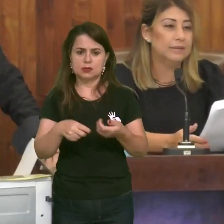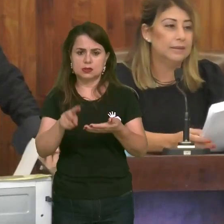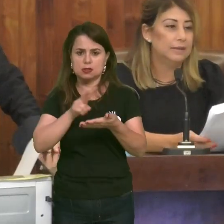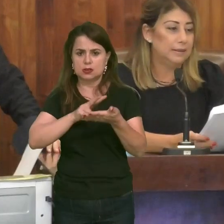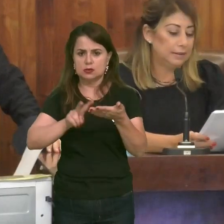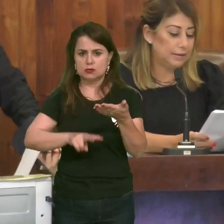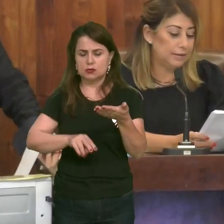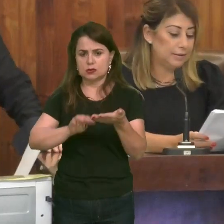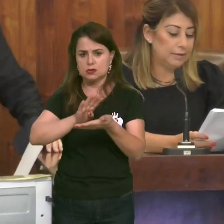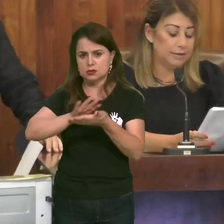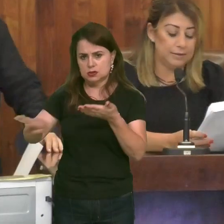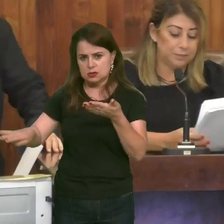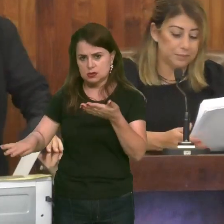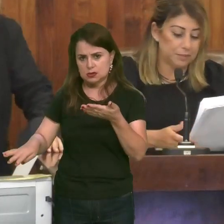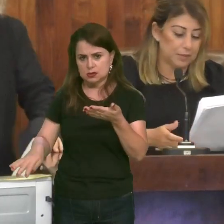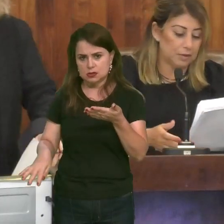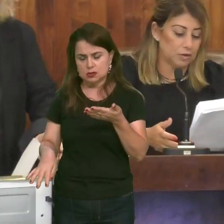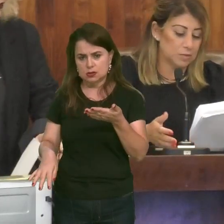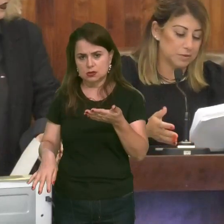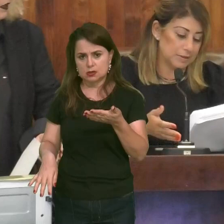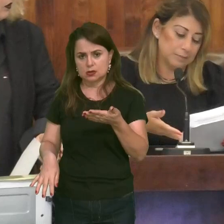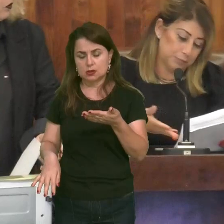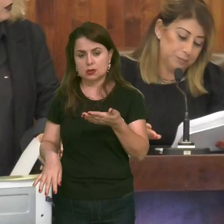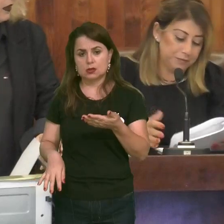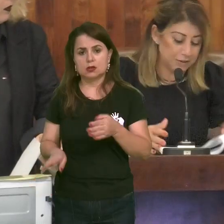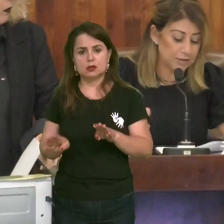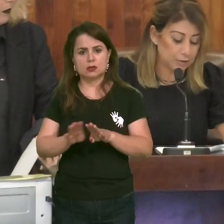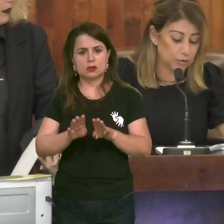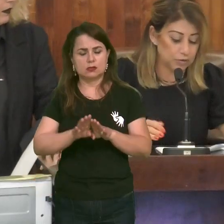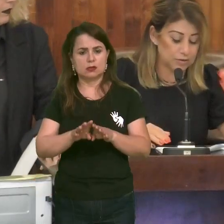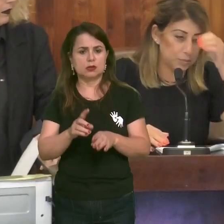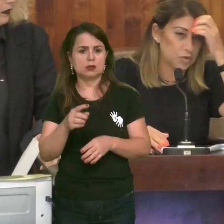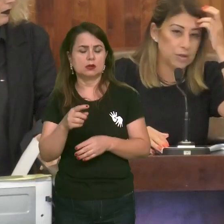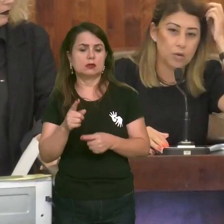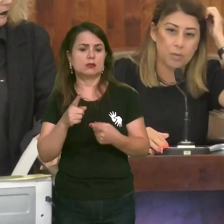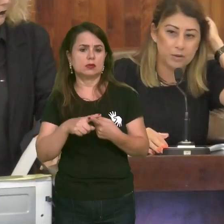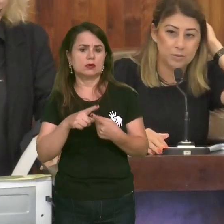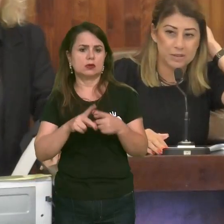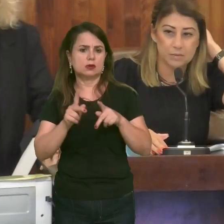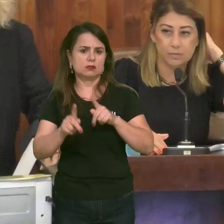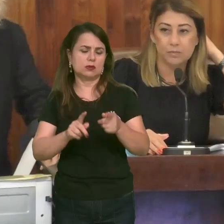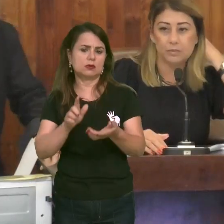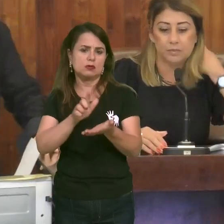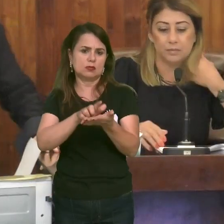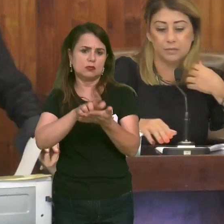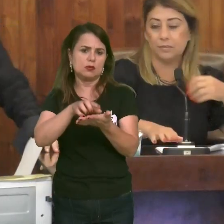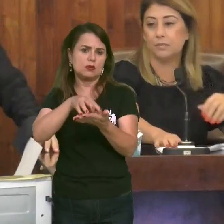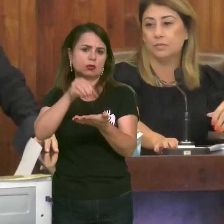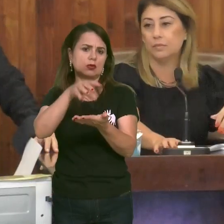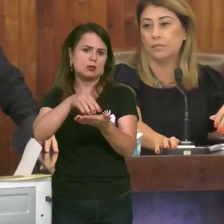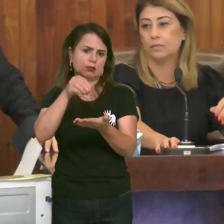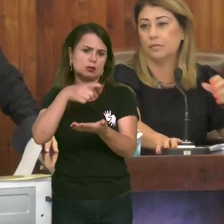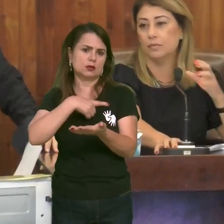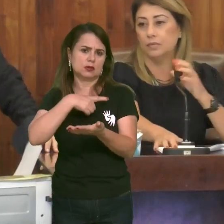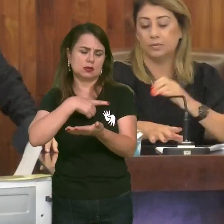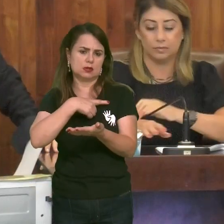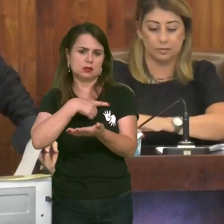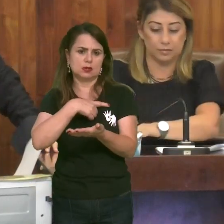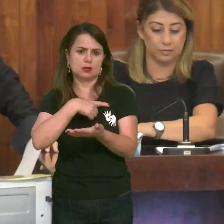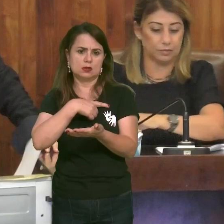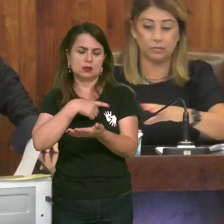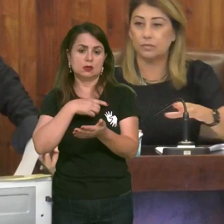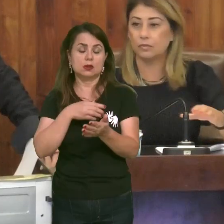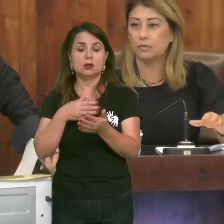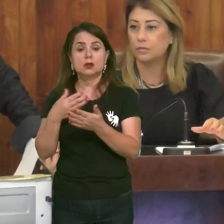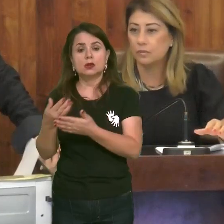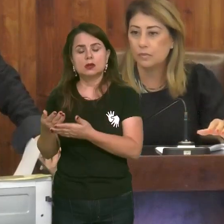dispensada e que nós visto que todos possuem cópia do mesmo Eu submeto